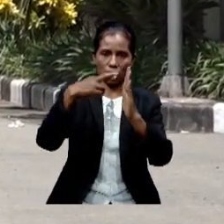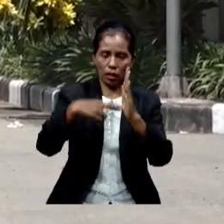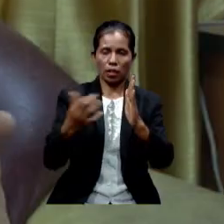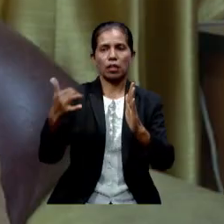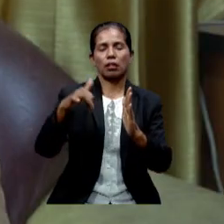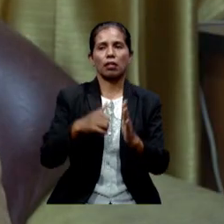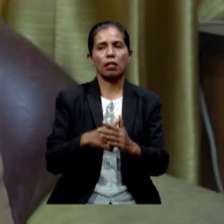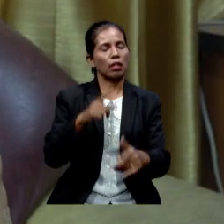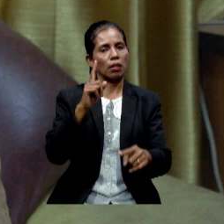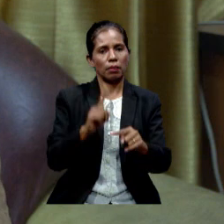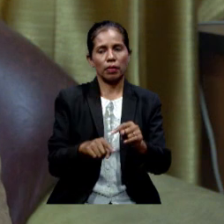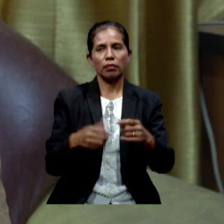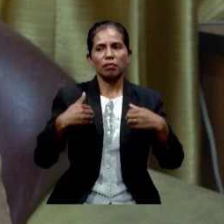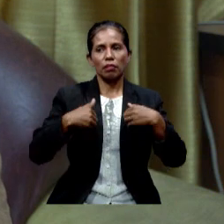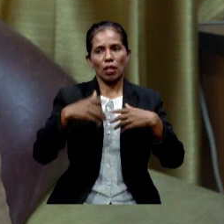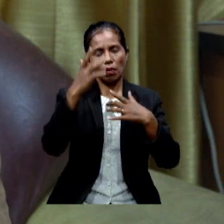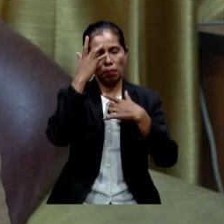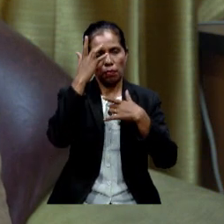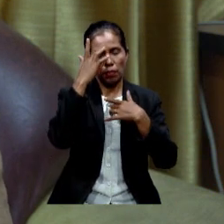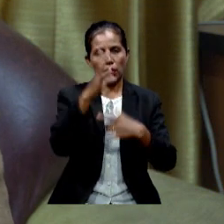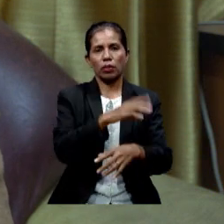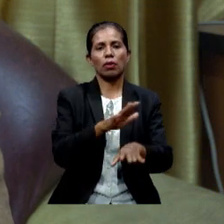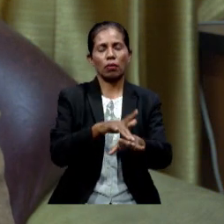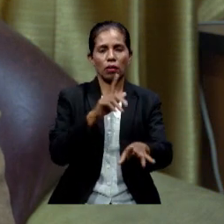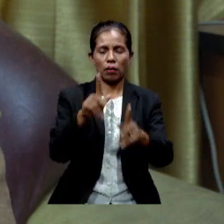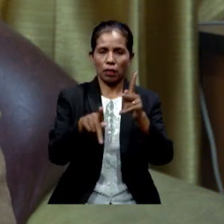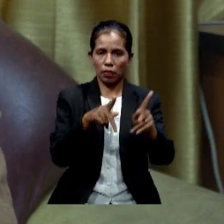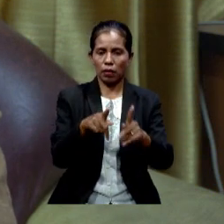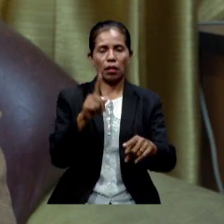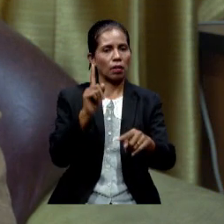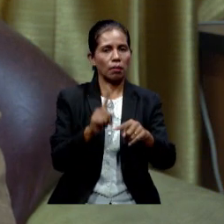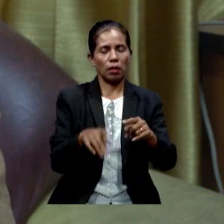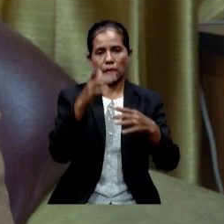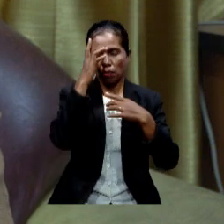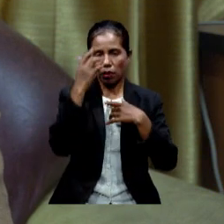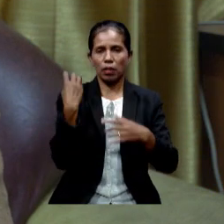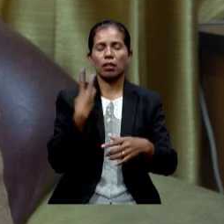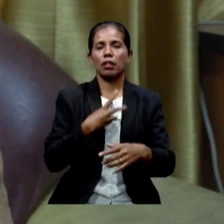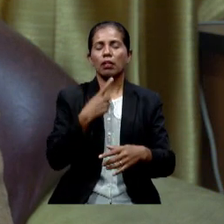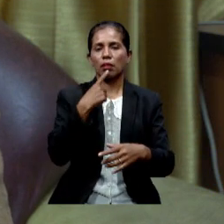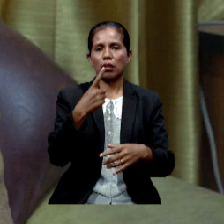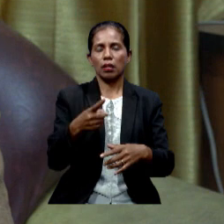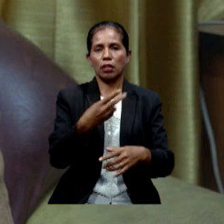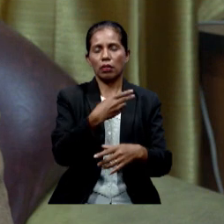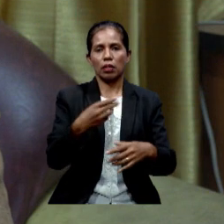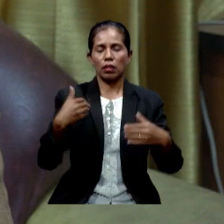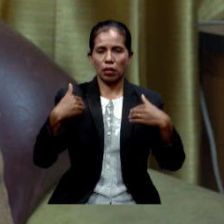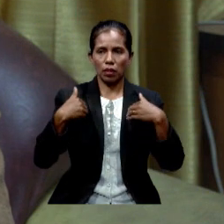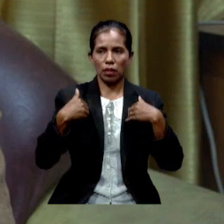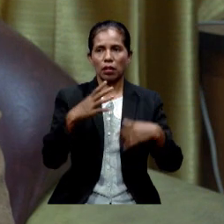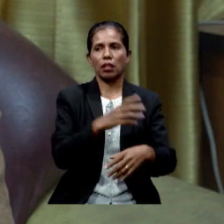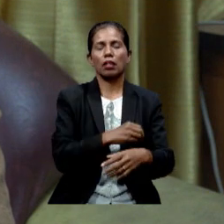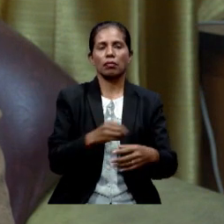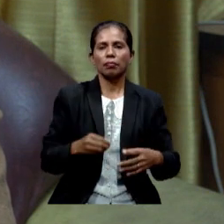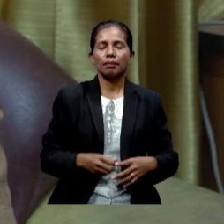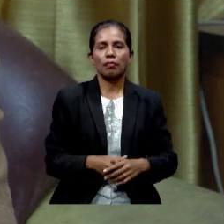magne. La bele ia moras avian influenza, la bele moras ida bolu de han Indonesia agora rau ia FMD ka food and mouth disease